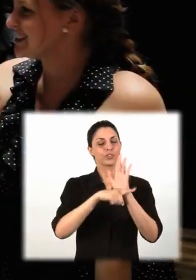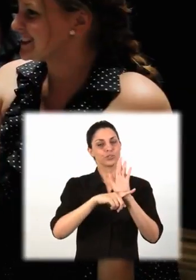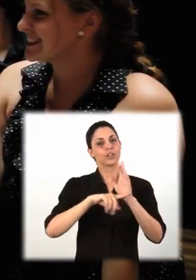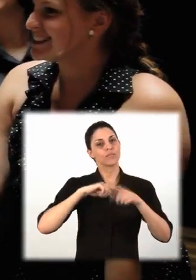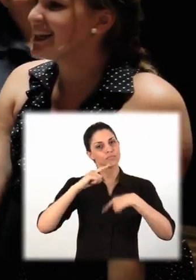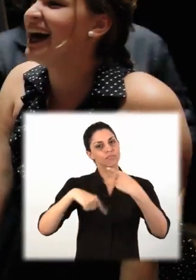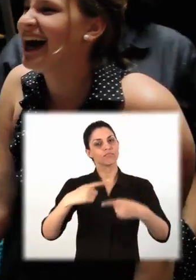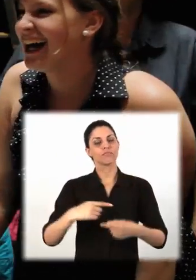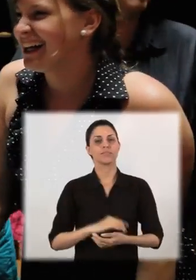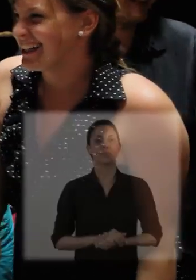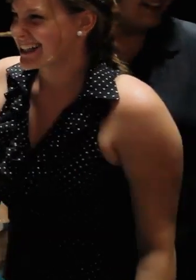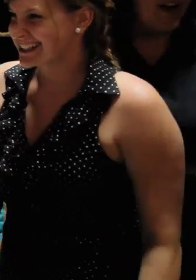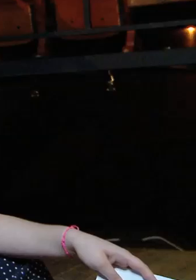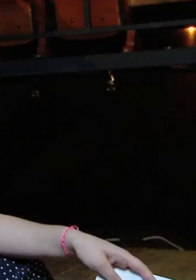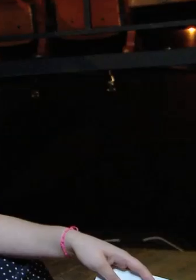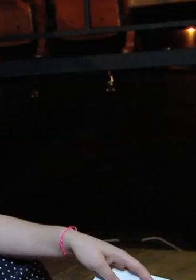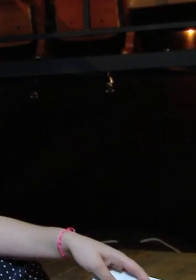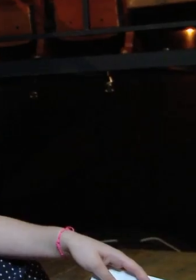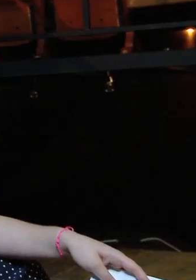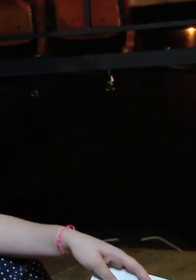aprendizado que vai ajudar na carreira dela. Eu também.